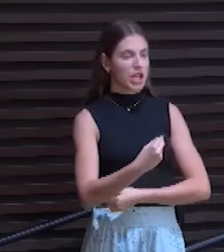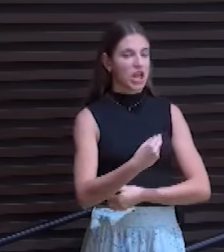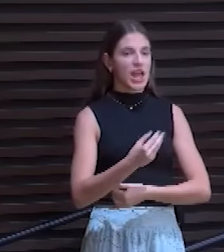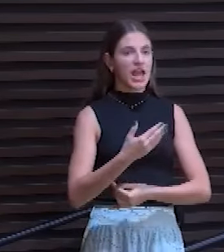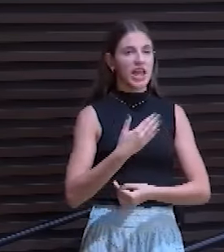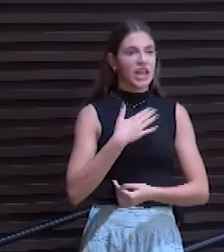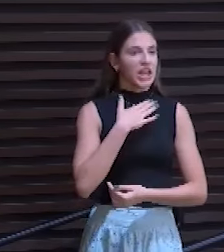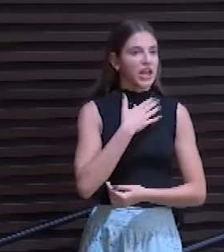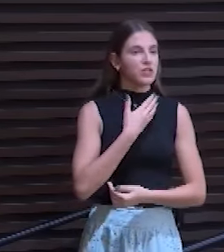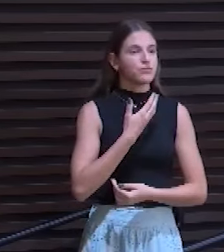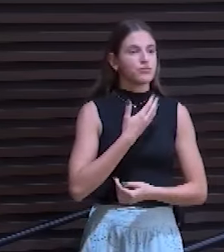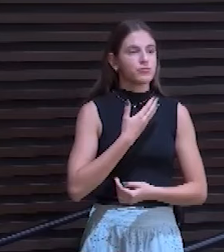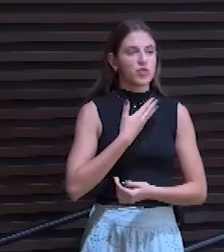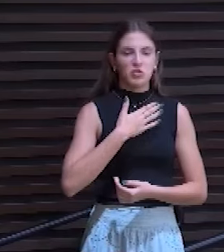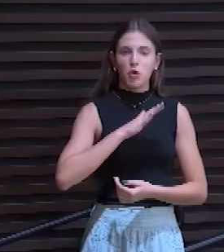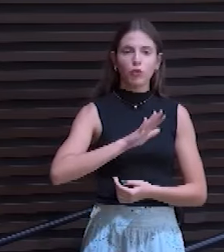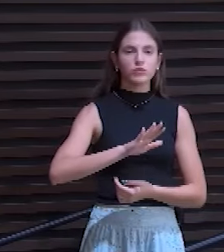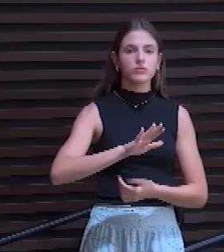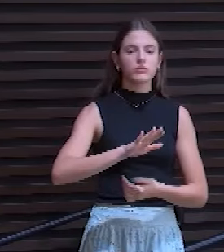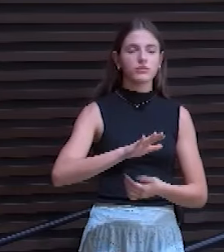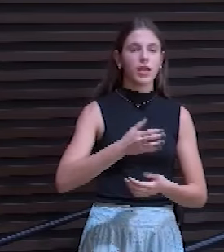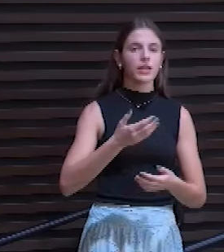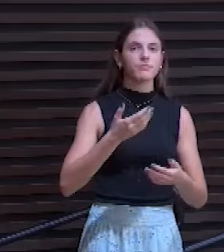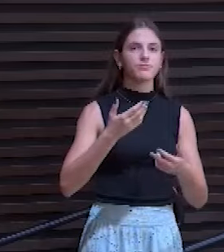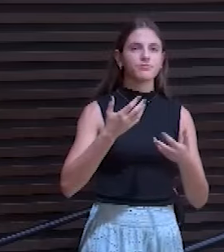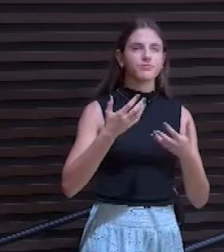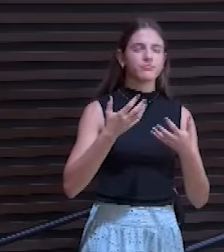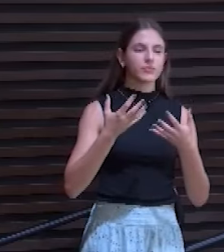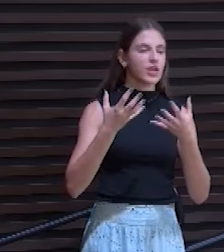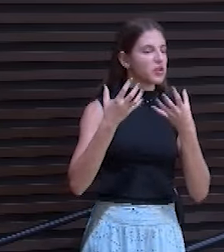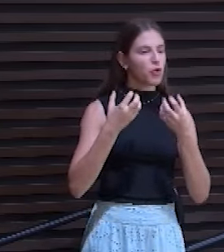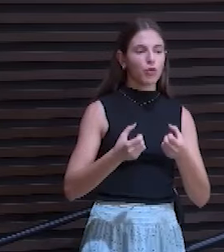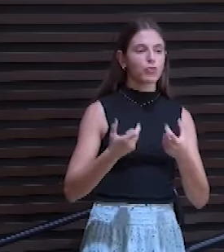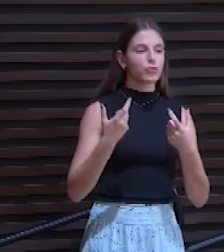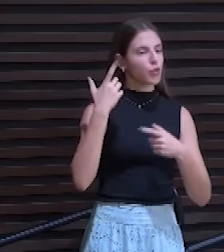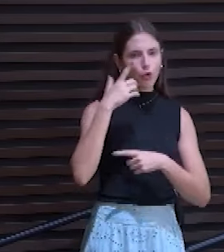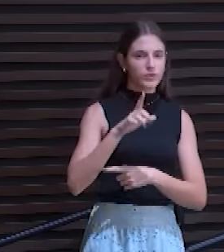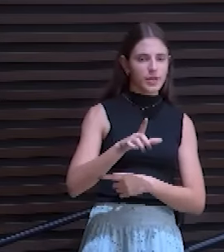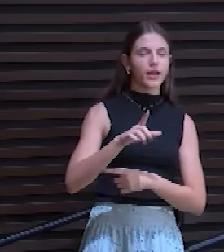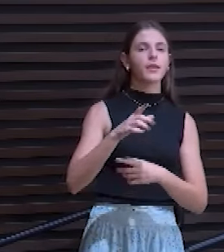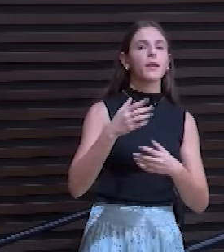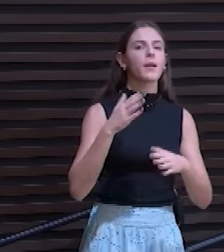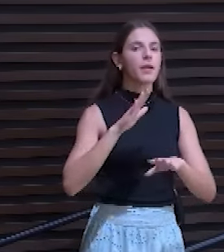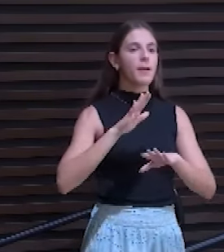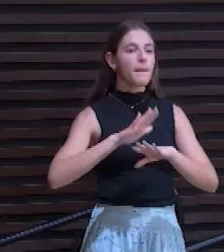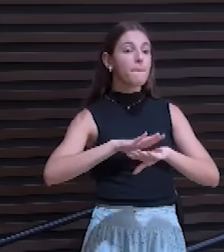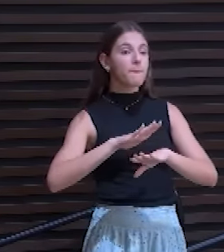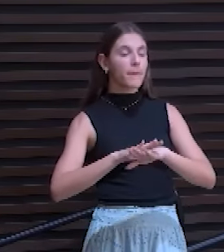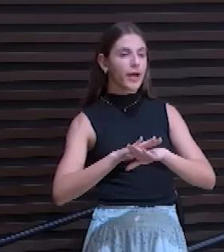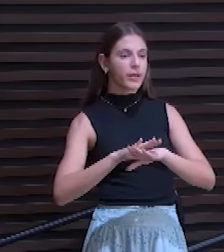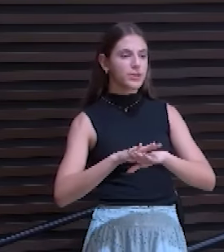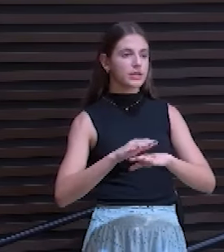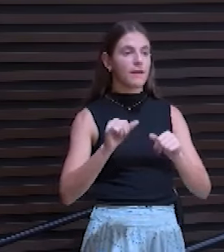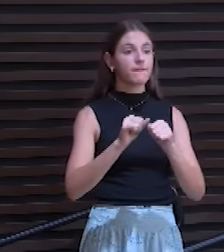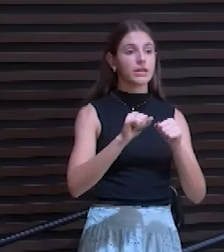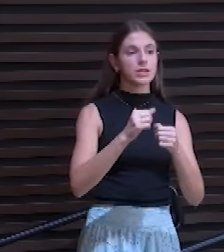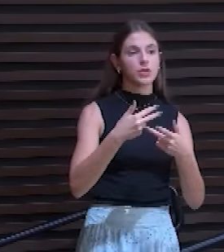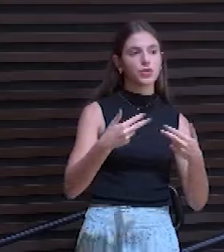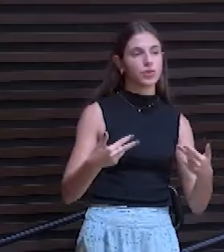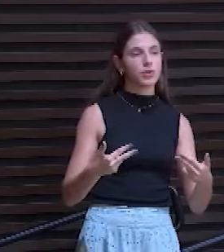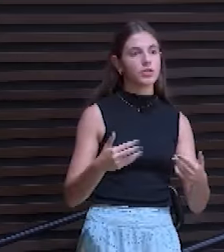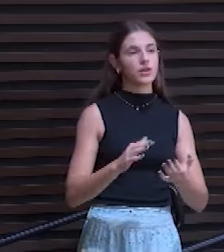acaba tomando posse de todo o seu ser. E agora você me permita ler aqui, nós vamos